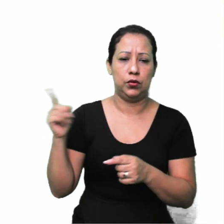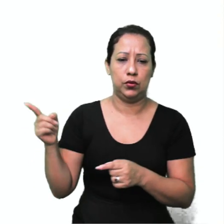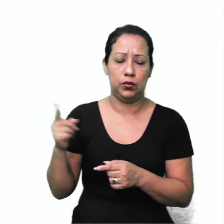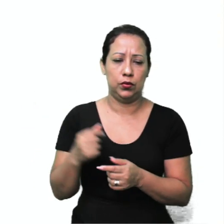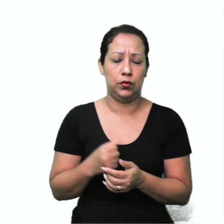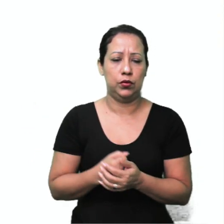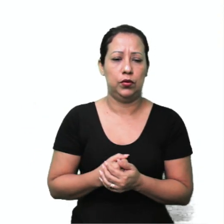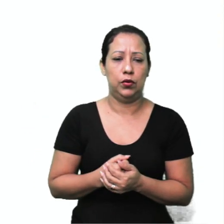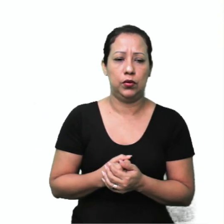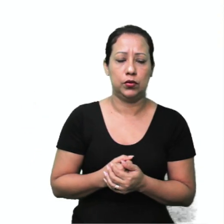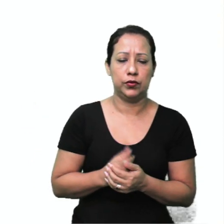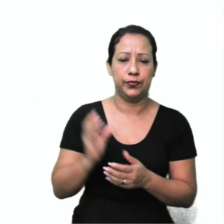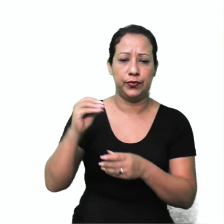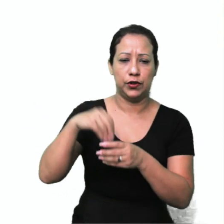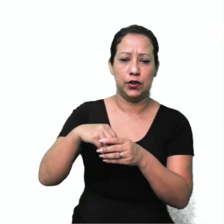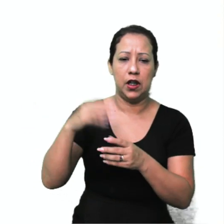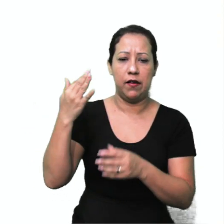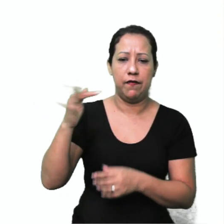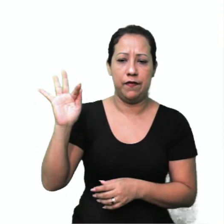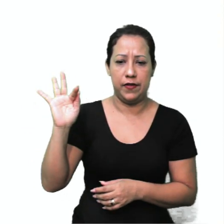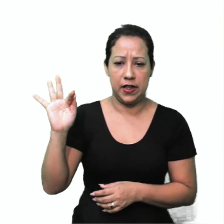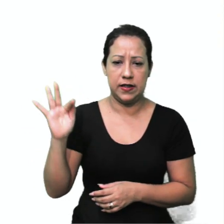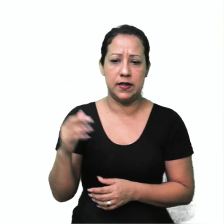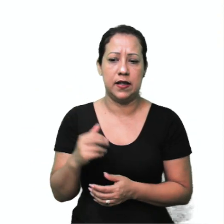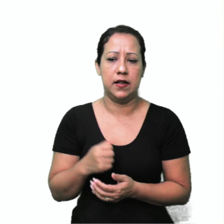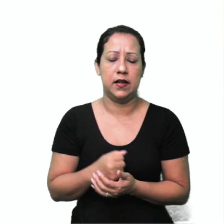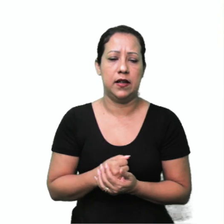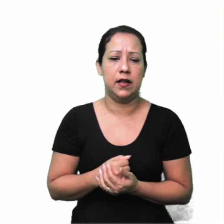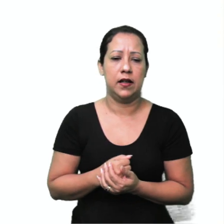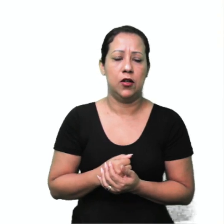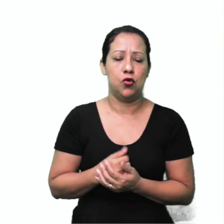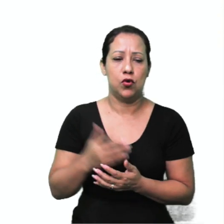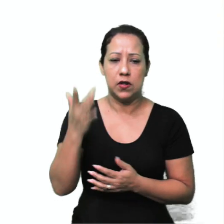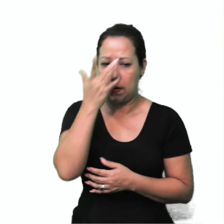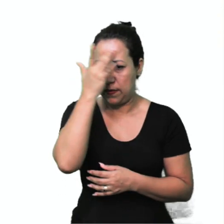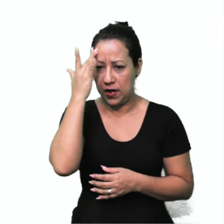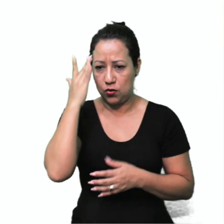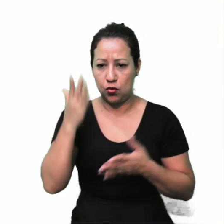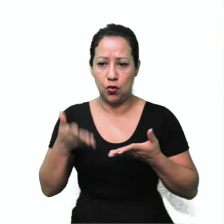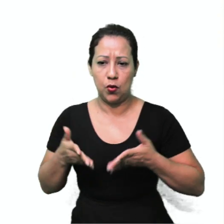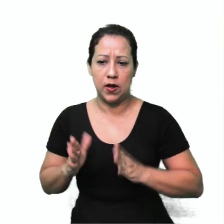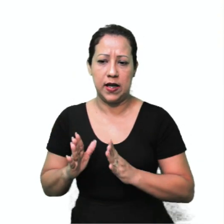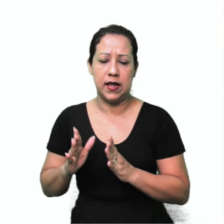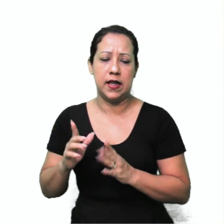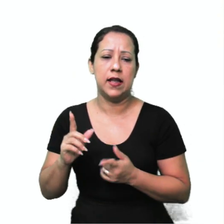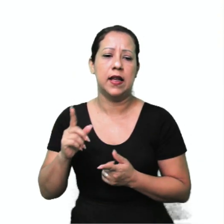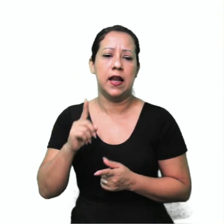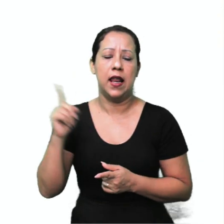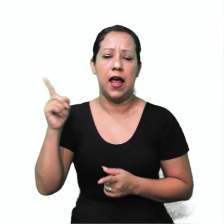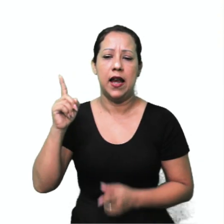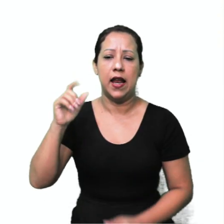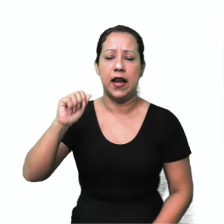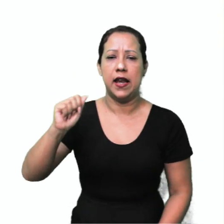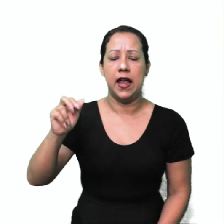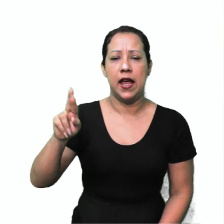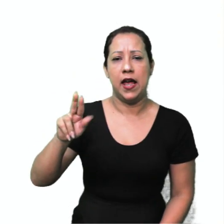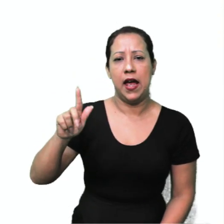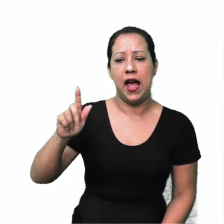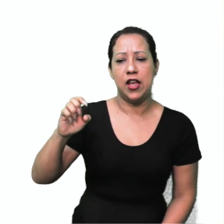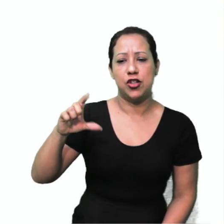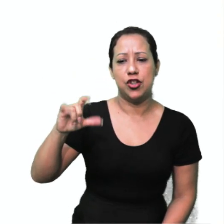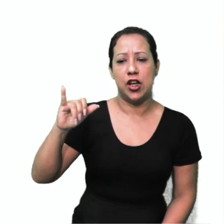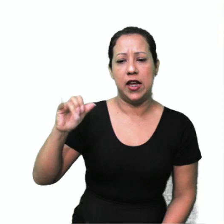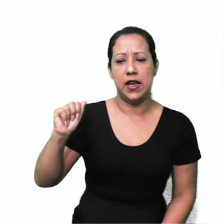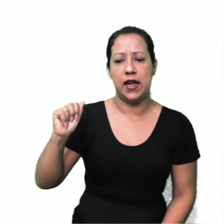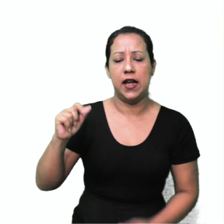originário do Maghreb. Eu expliquei agora há pouco que é Maghreb. E ele cita especialmente da Argélia e do Marrocos, porque esses